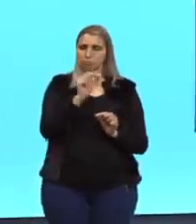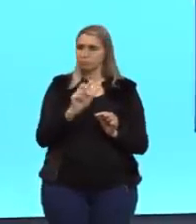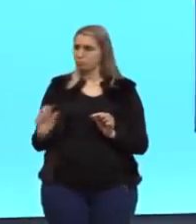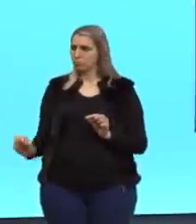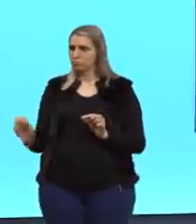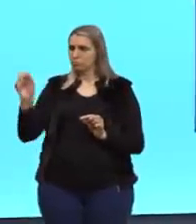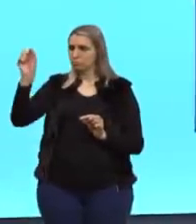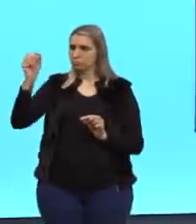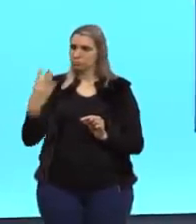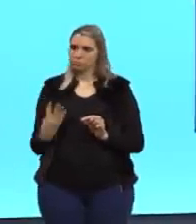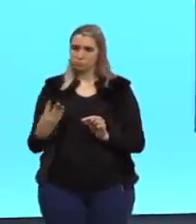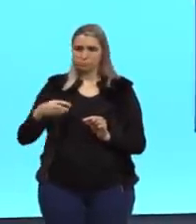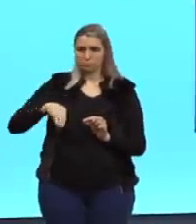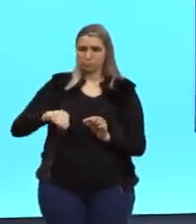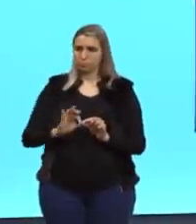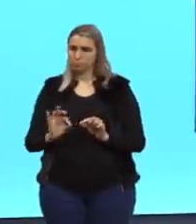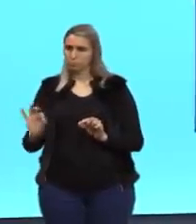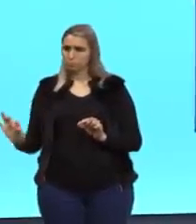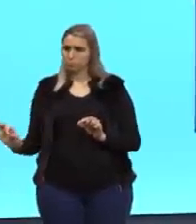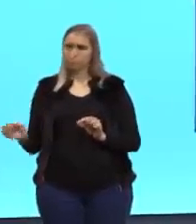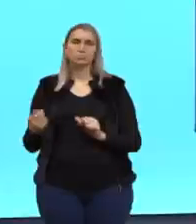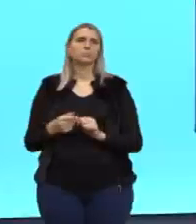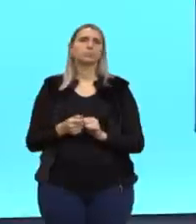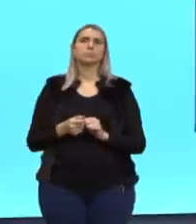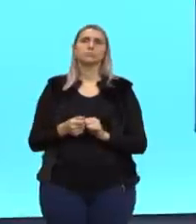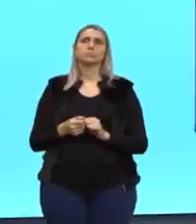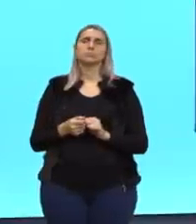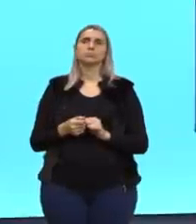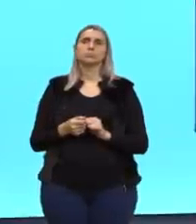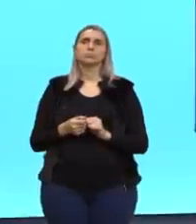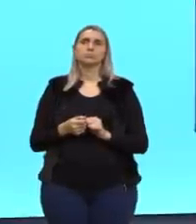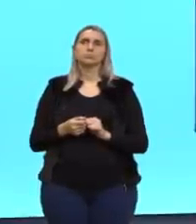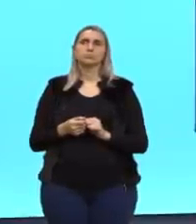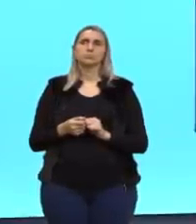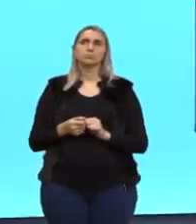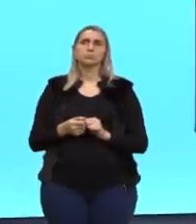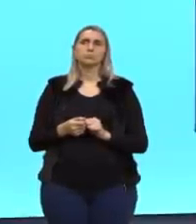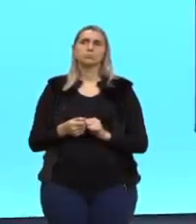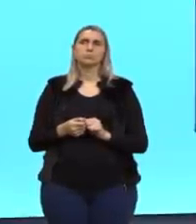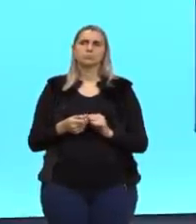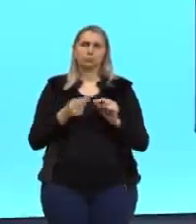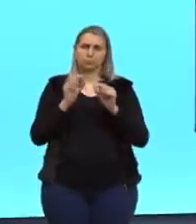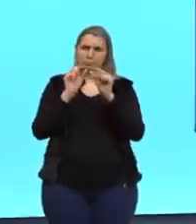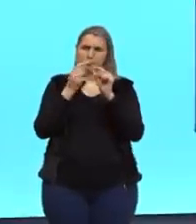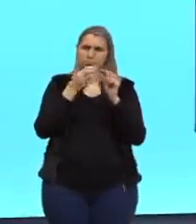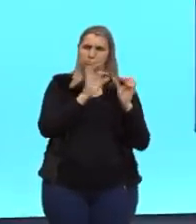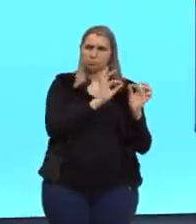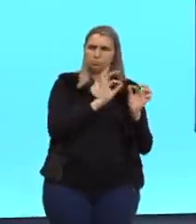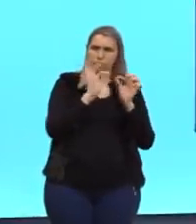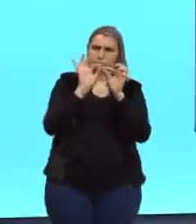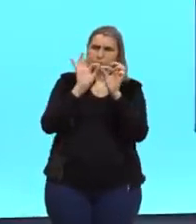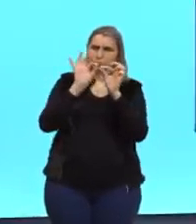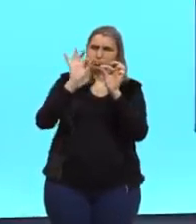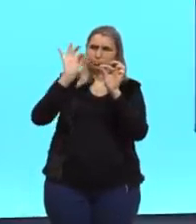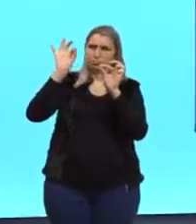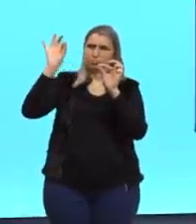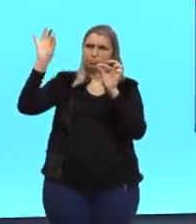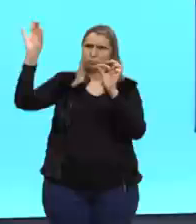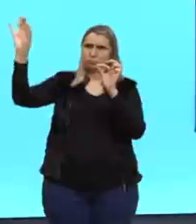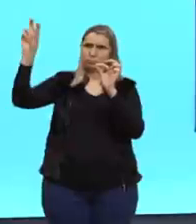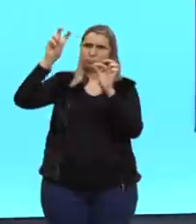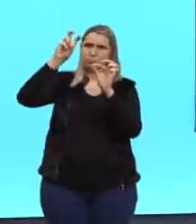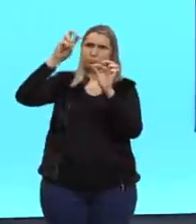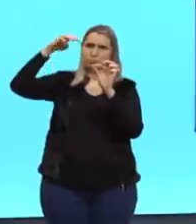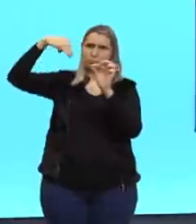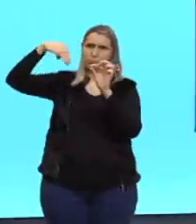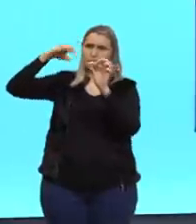aqui, 4 metros um do outro é a distância deles. Um fio bem esticado de 5 metros liga